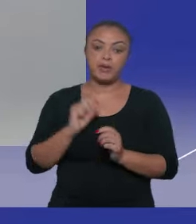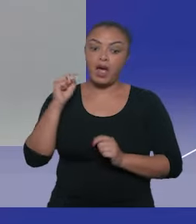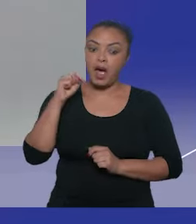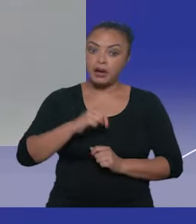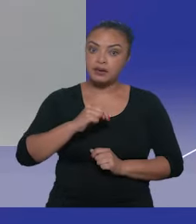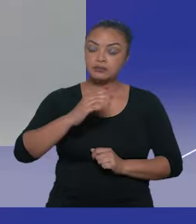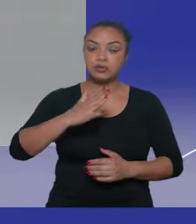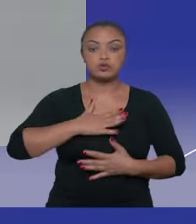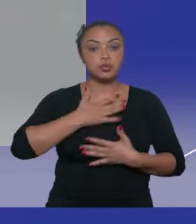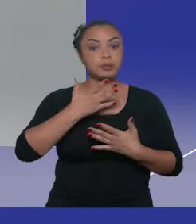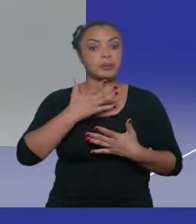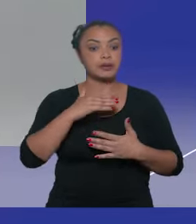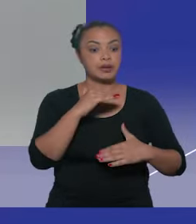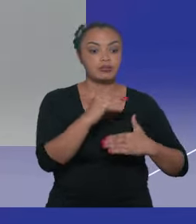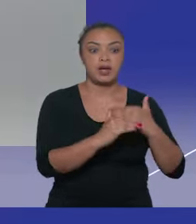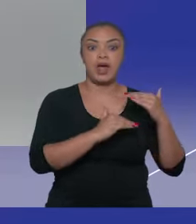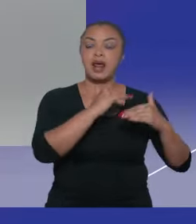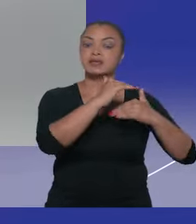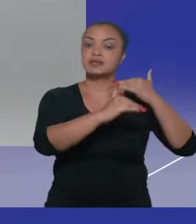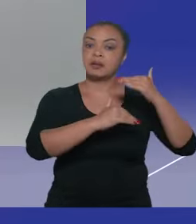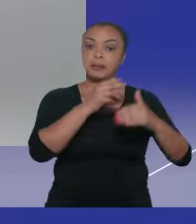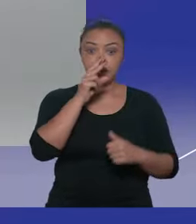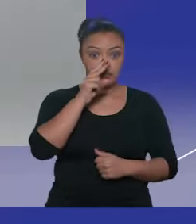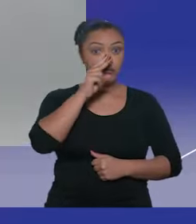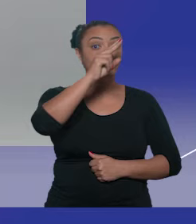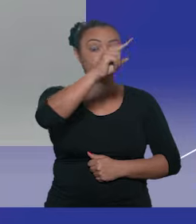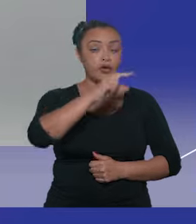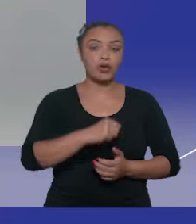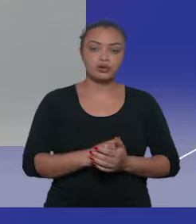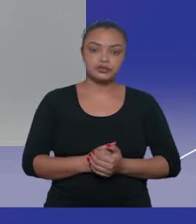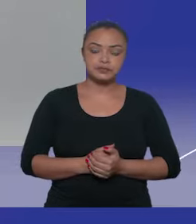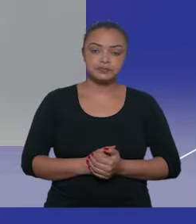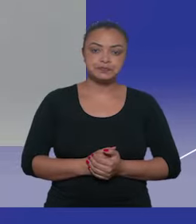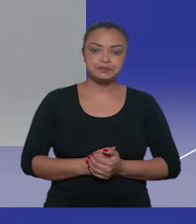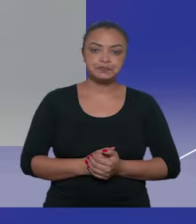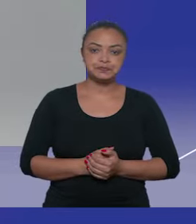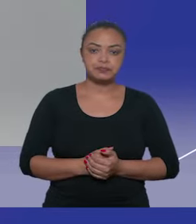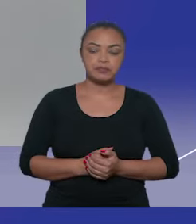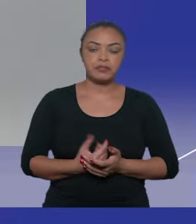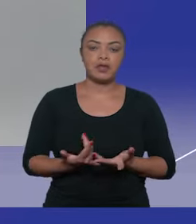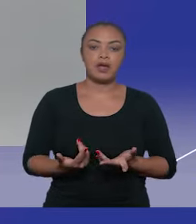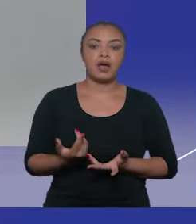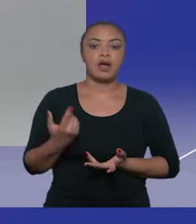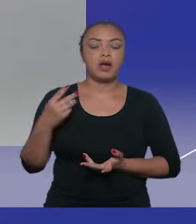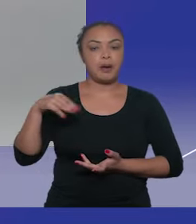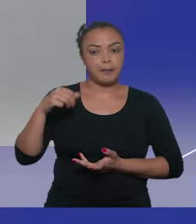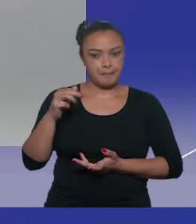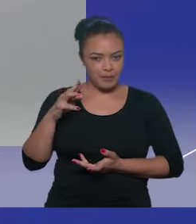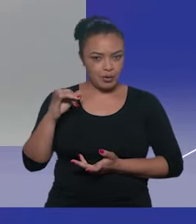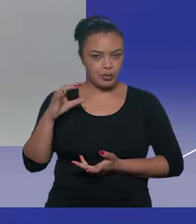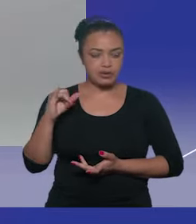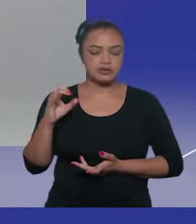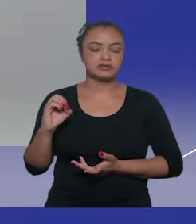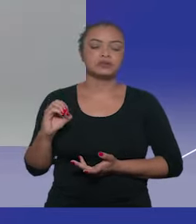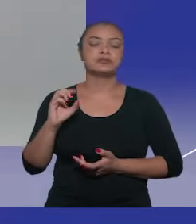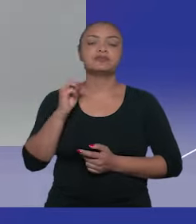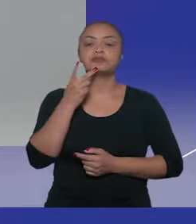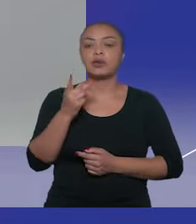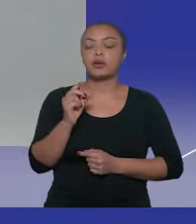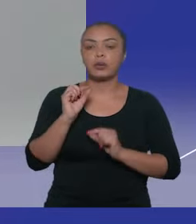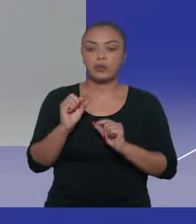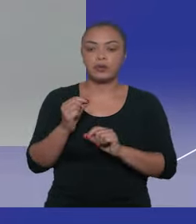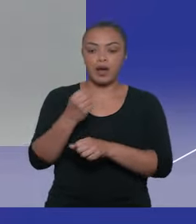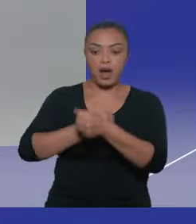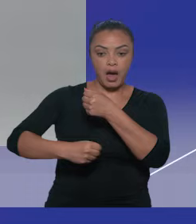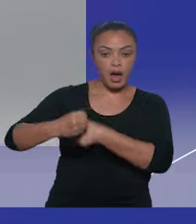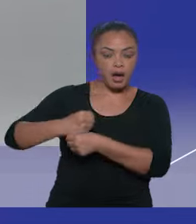muito, com um crescimento muito mais forte do que se imaginava. O Maurício falou ali no começo da fala dele que